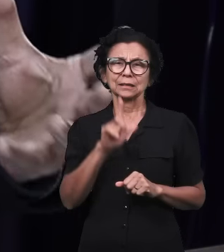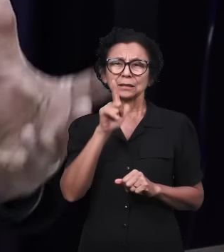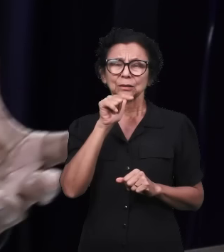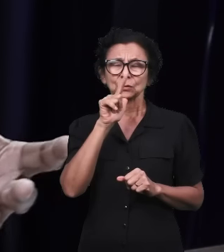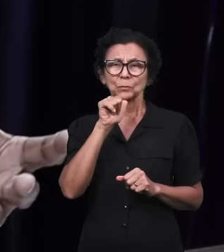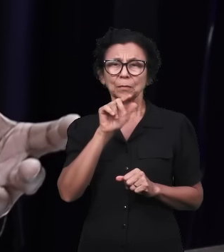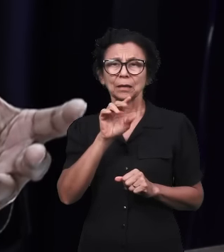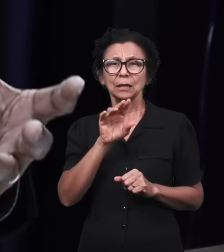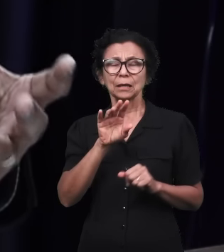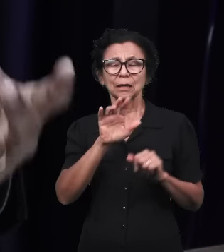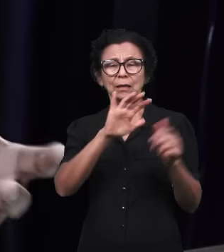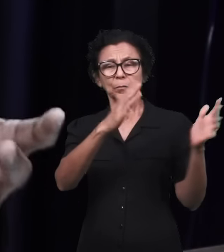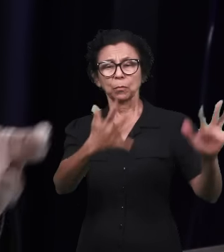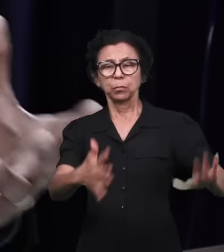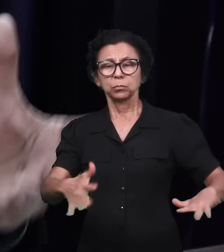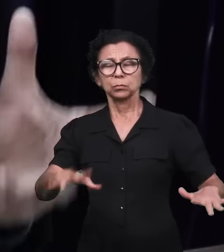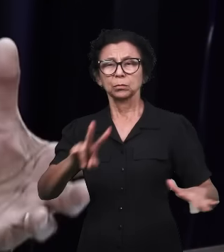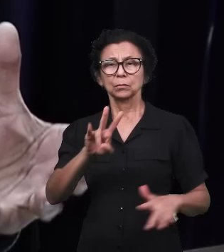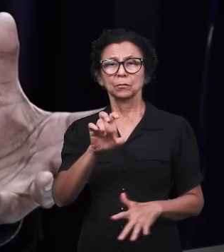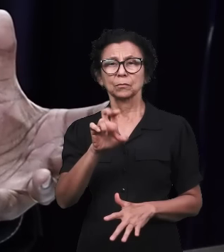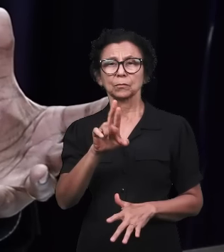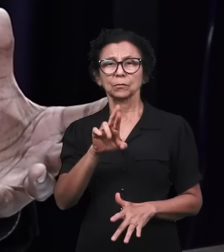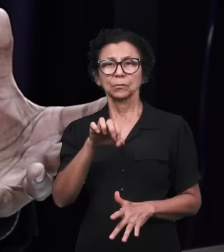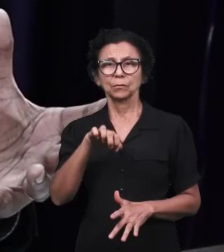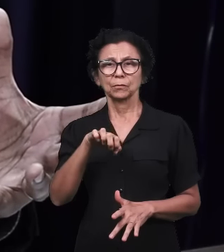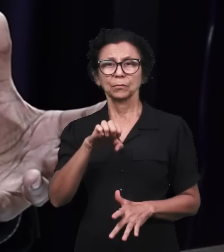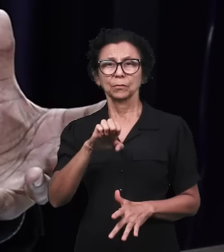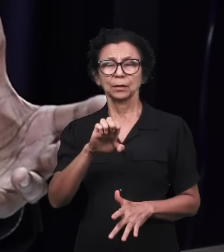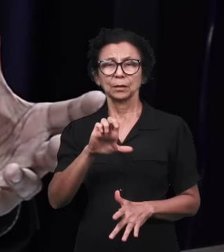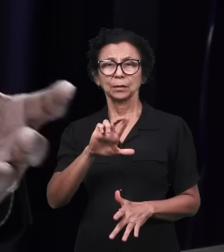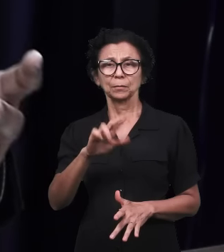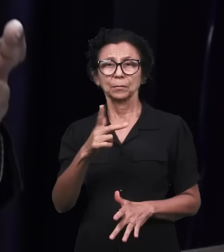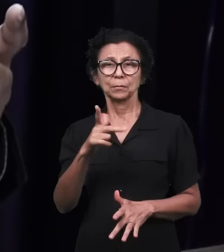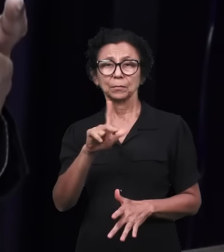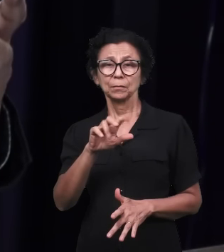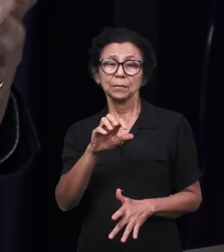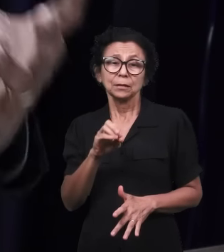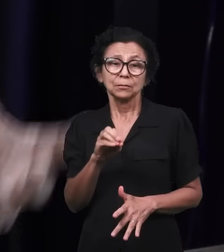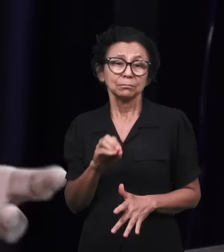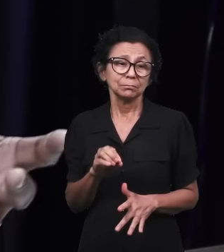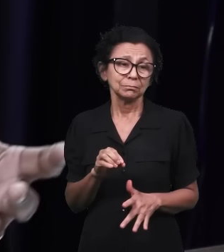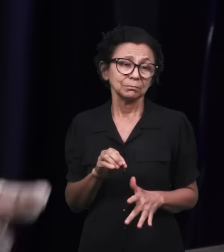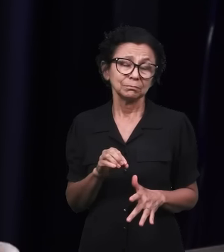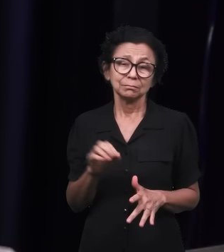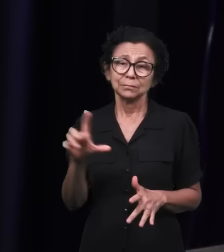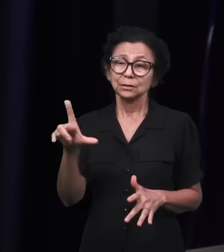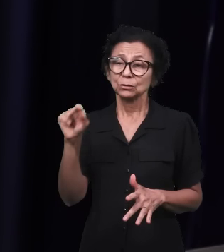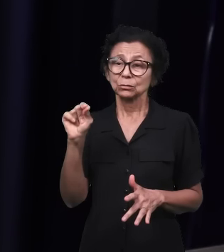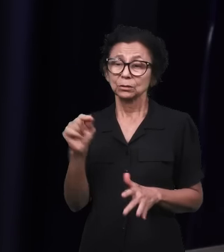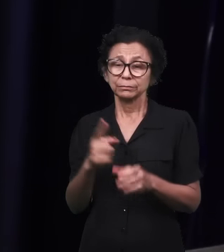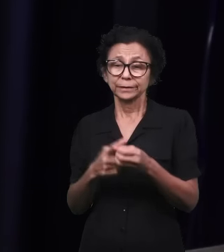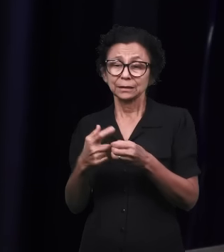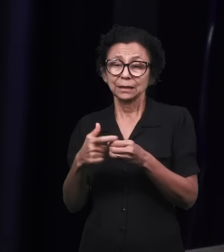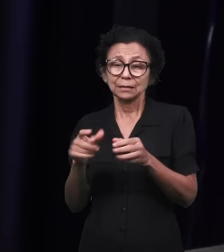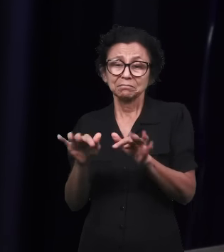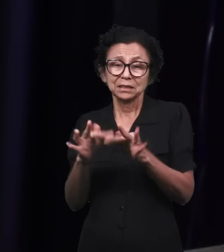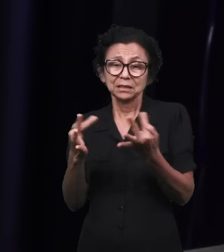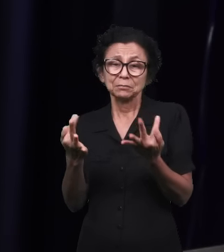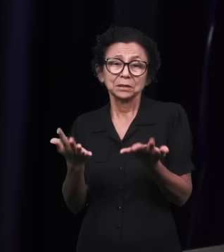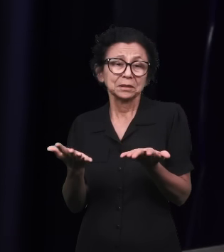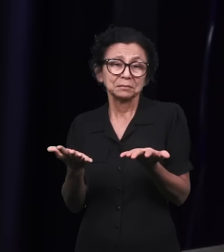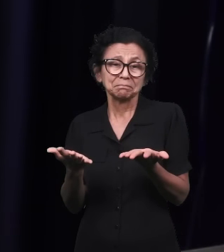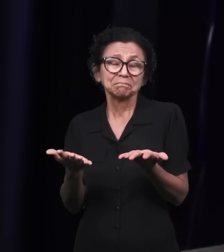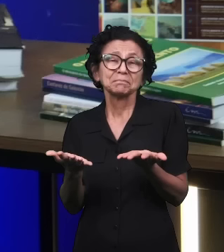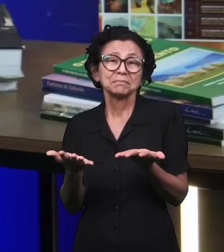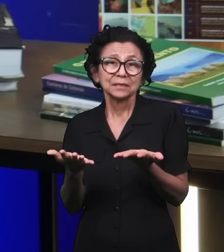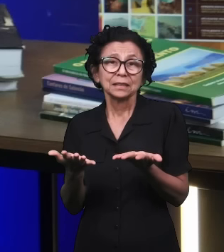mas incluiu cidades tão insignificantes, dentro da sua grandeza e do seu projeto maravilhoso. E